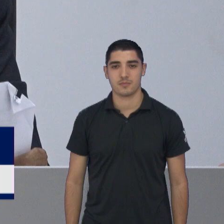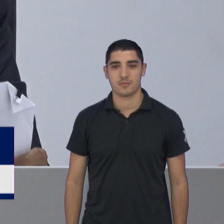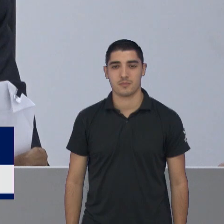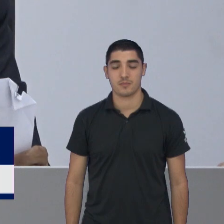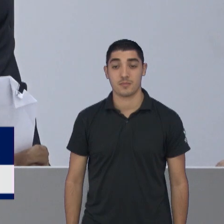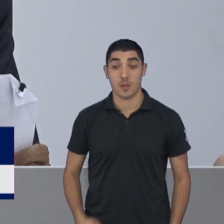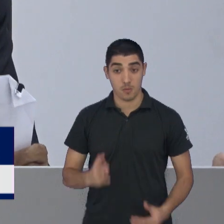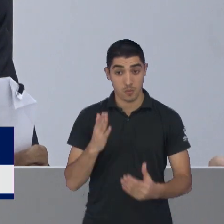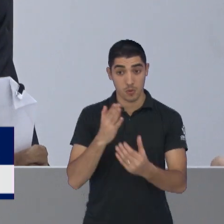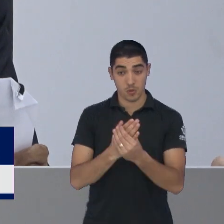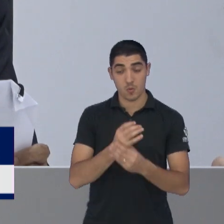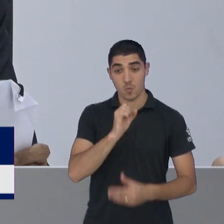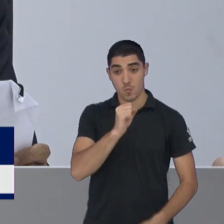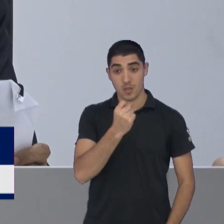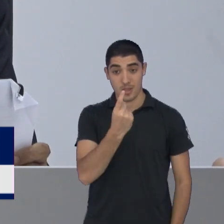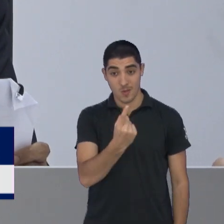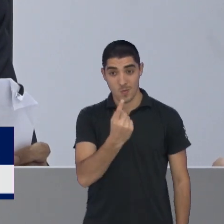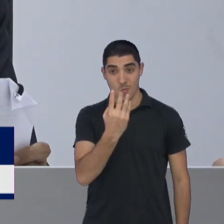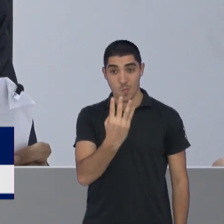O processo